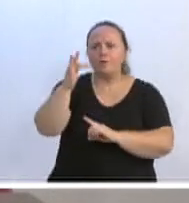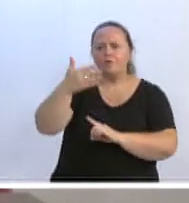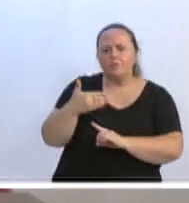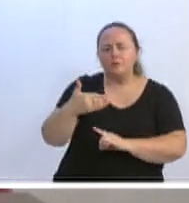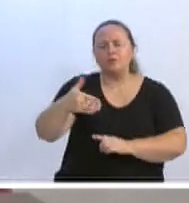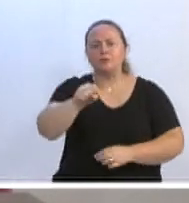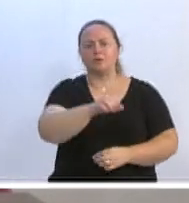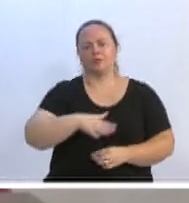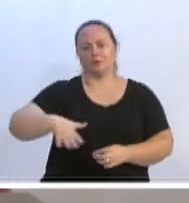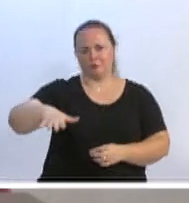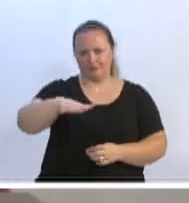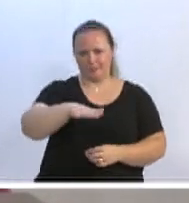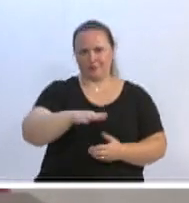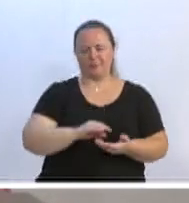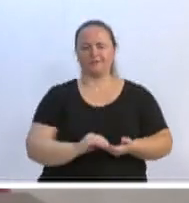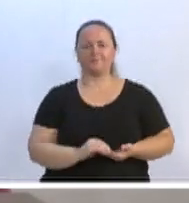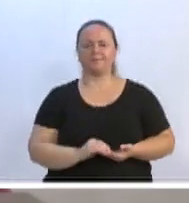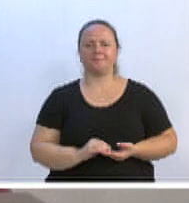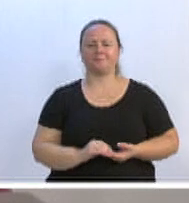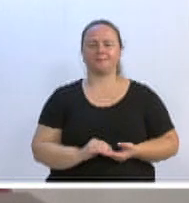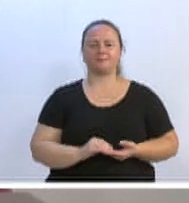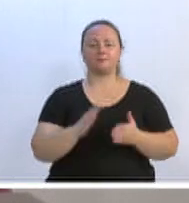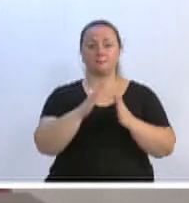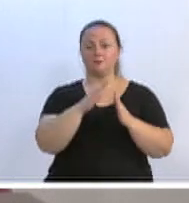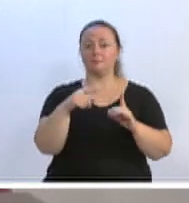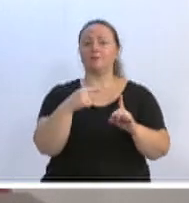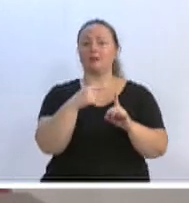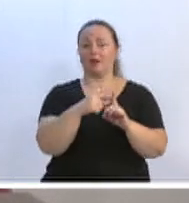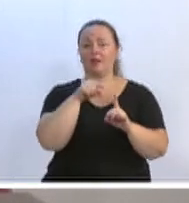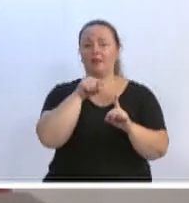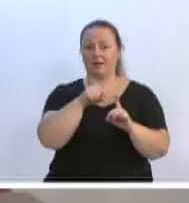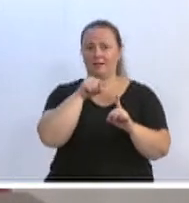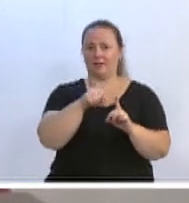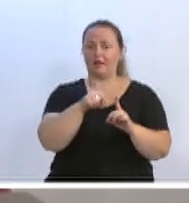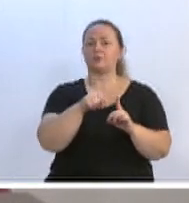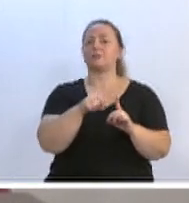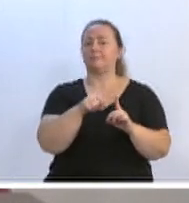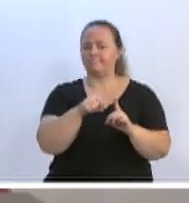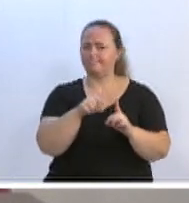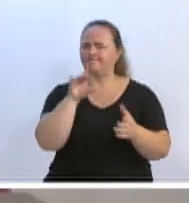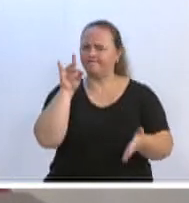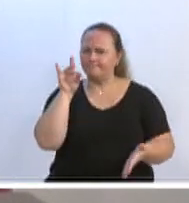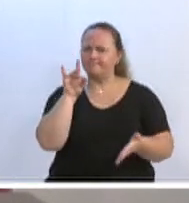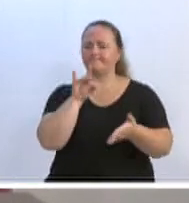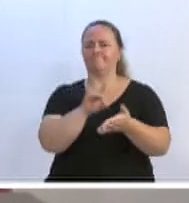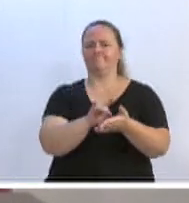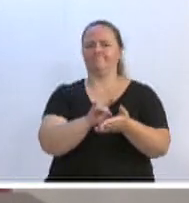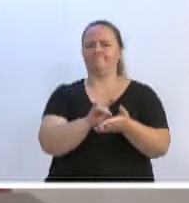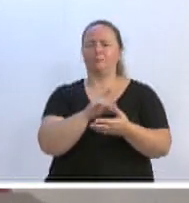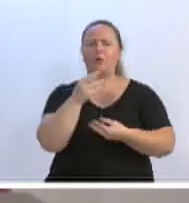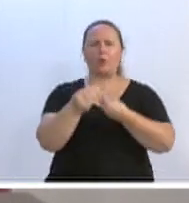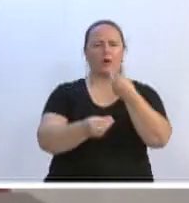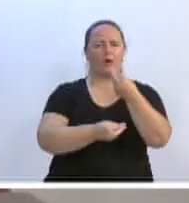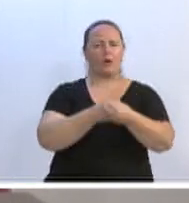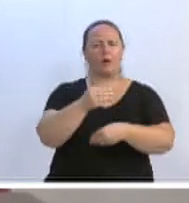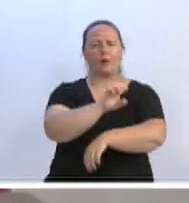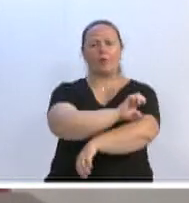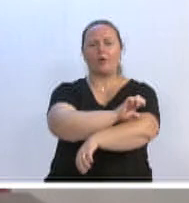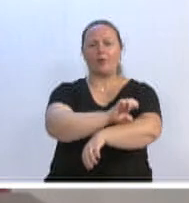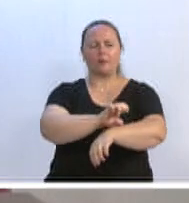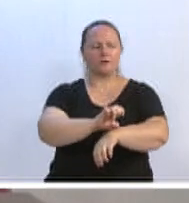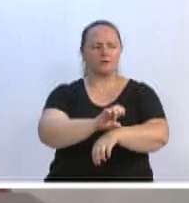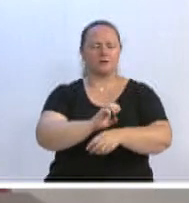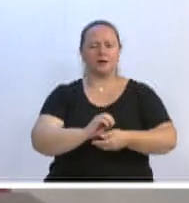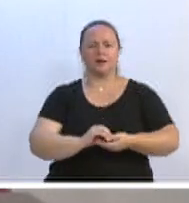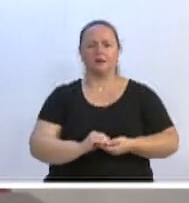Para a Igreja Cristã Maranata, a educação, ela se manifesta em especial nos